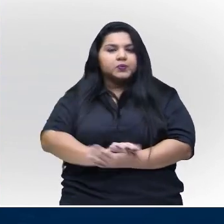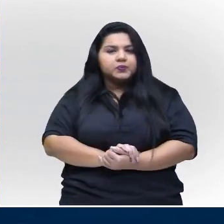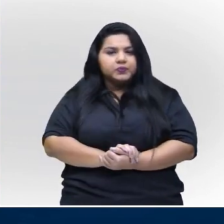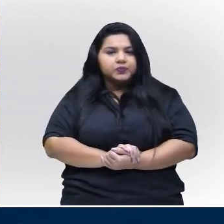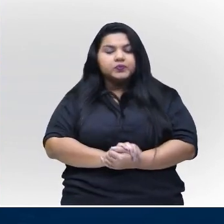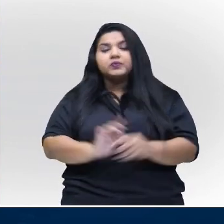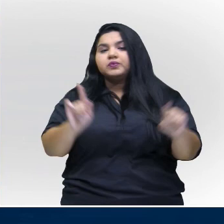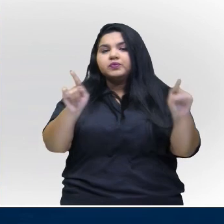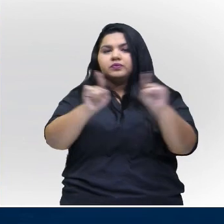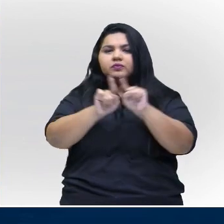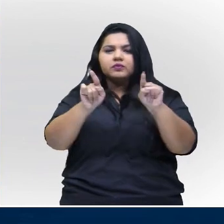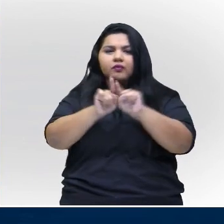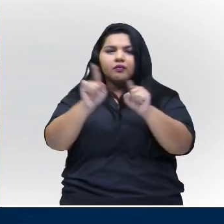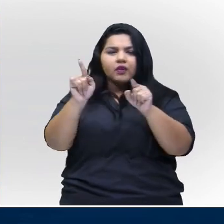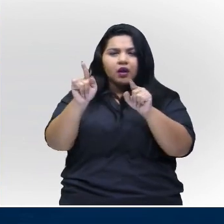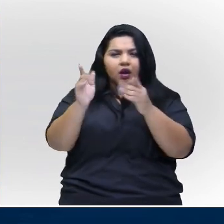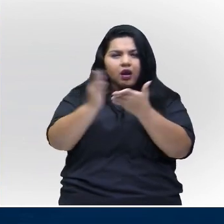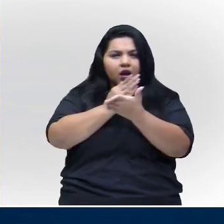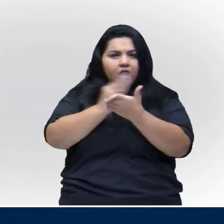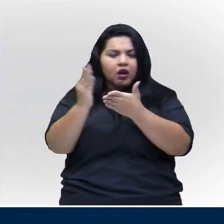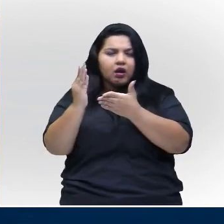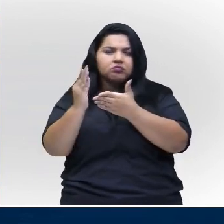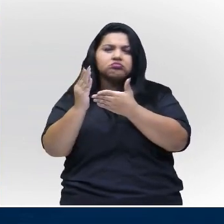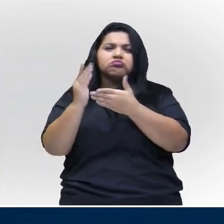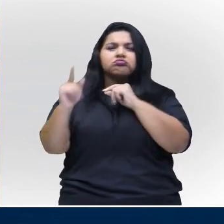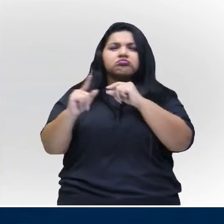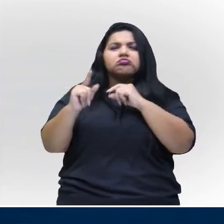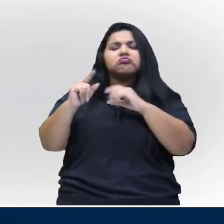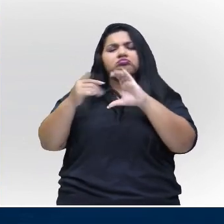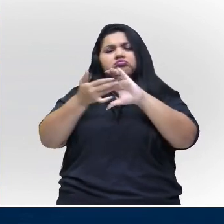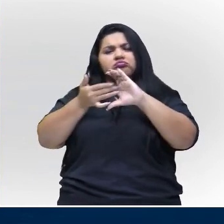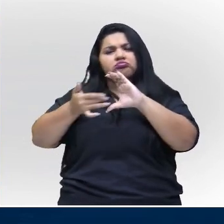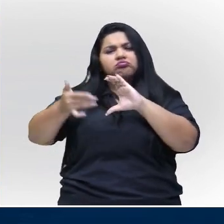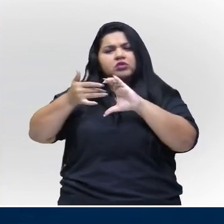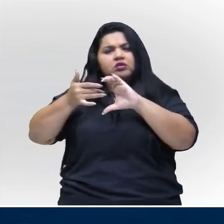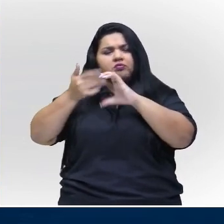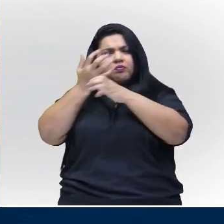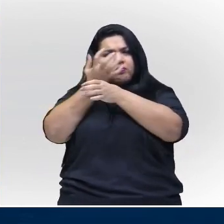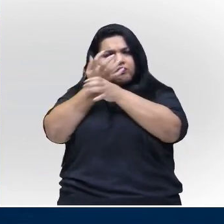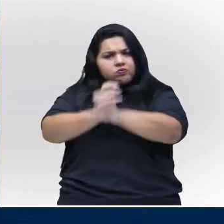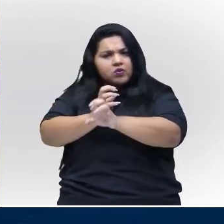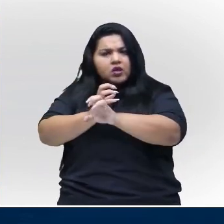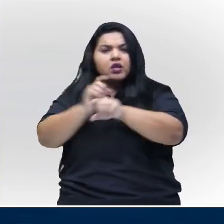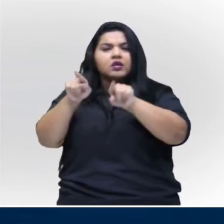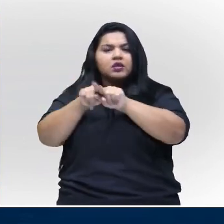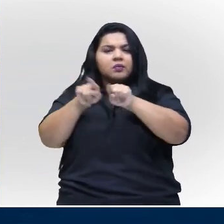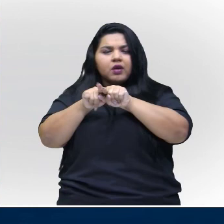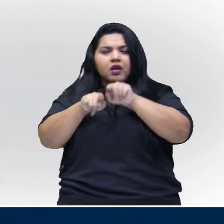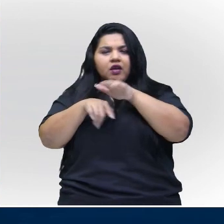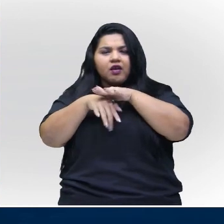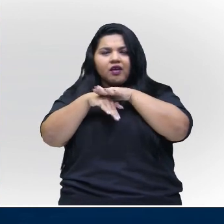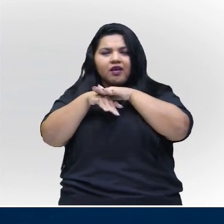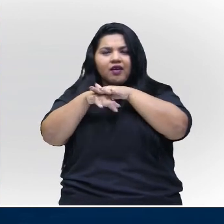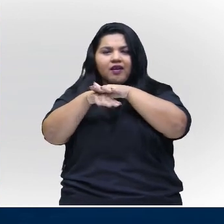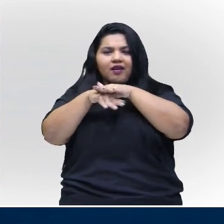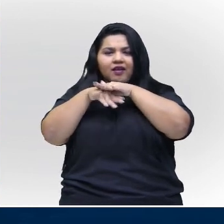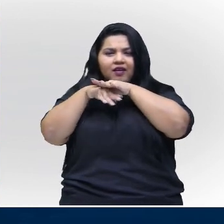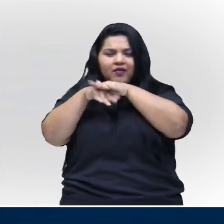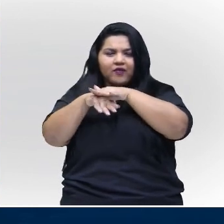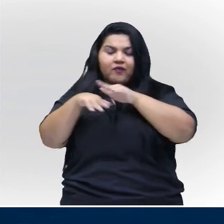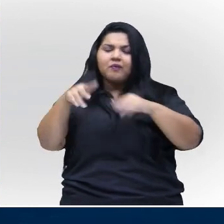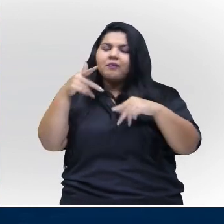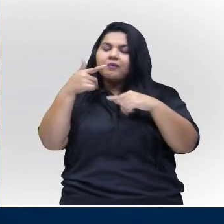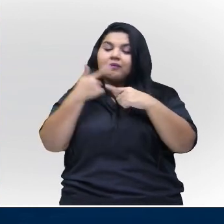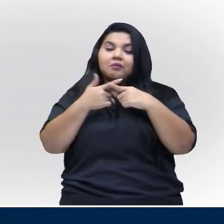estão ligados à organização do citoesqueleto e aos movimentos de flagelos e cílios,